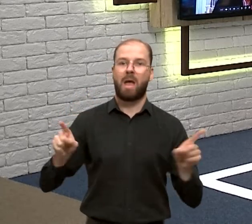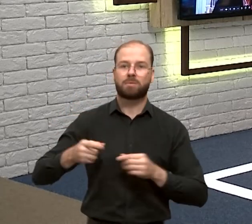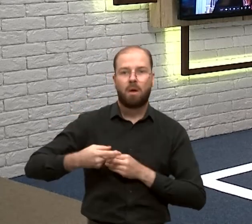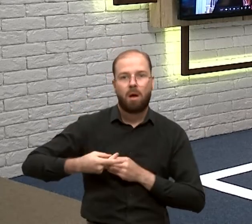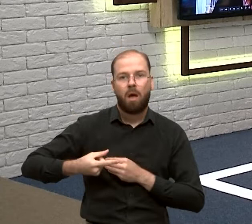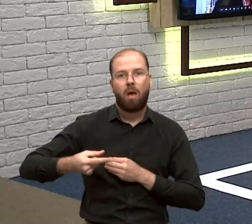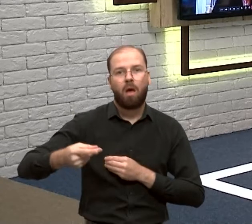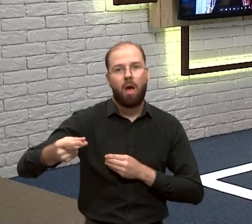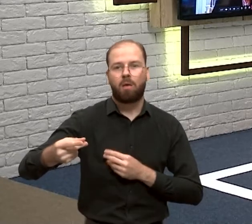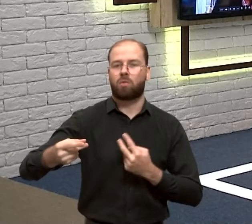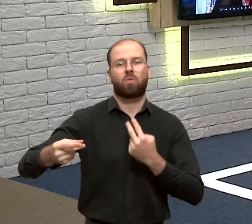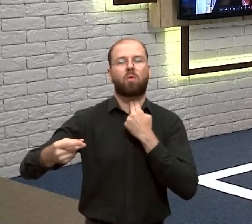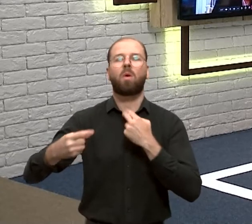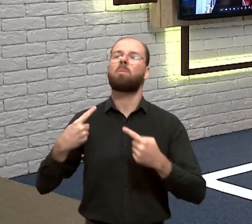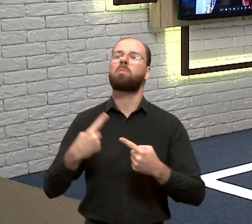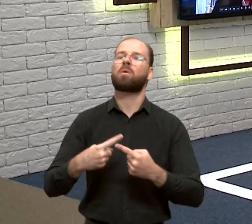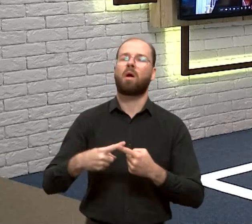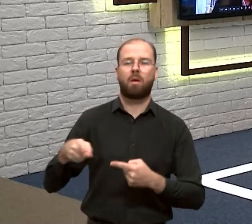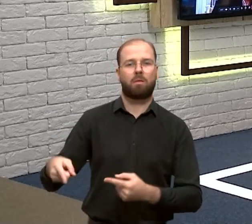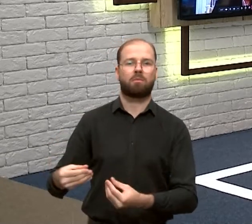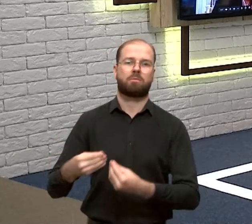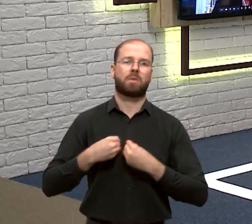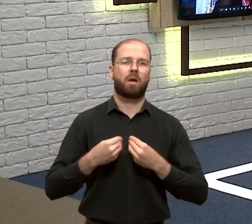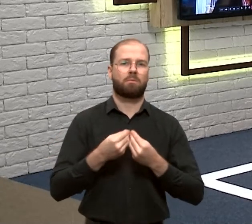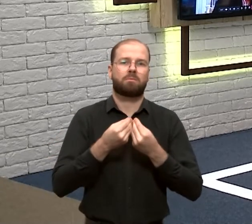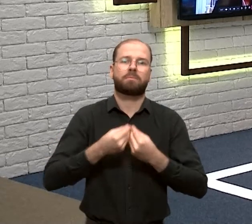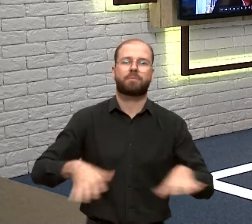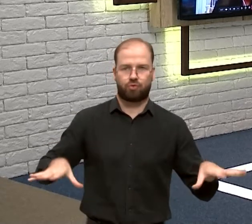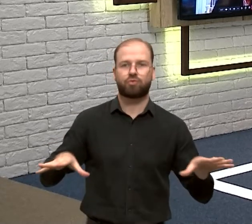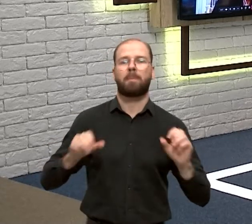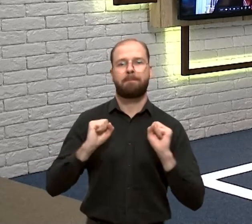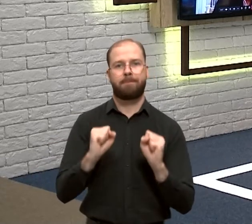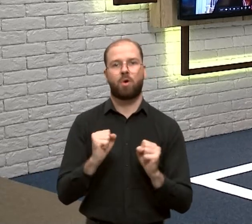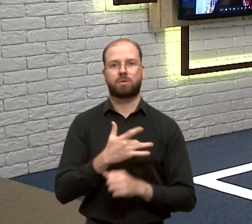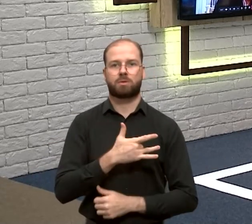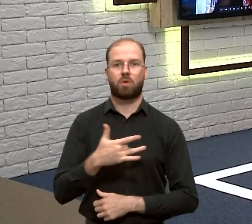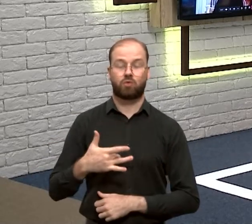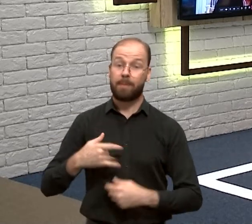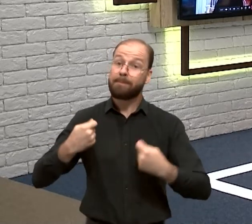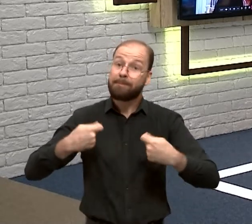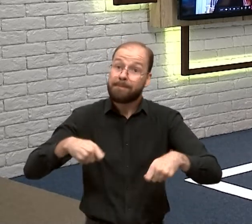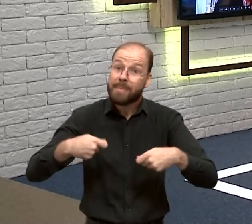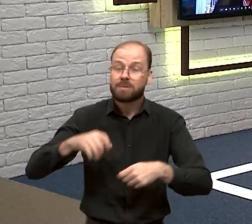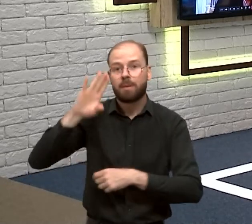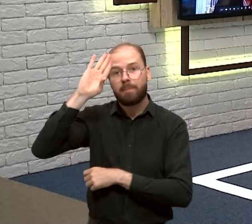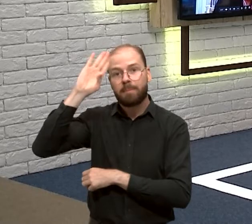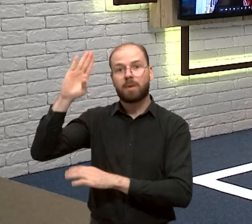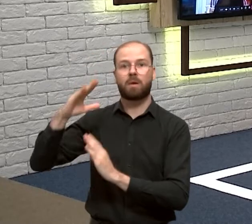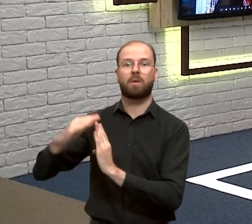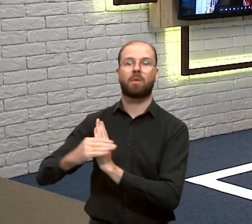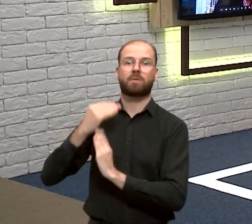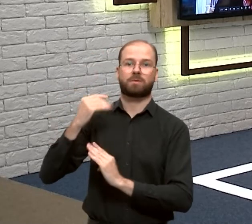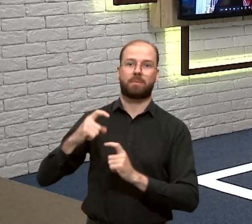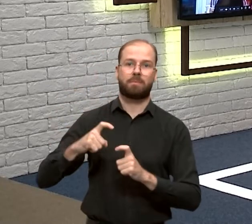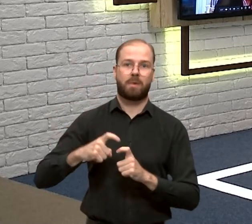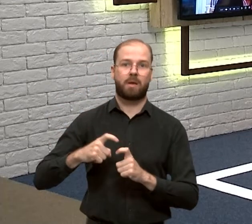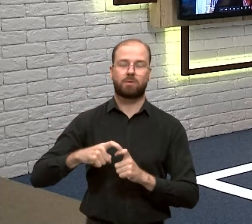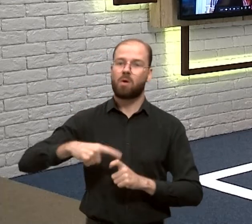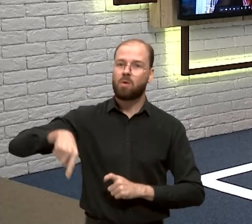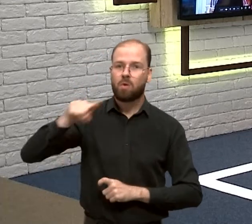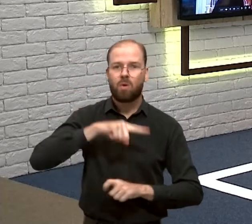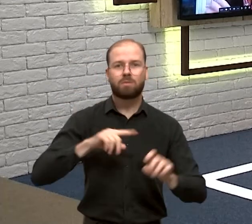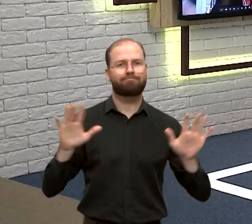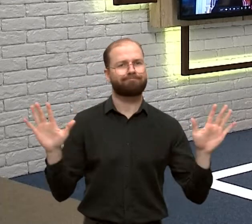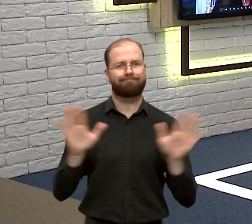efeitos colaterais e consequências ruins para a saúde. Então tem que ter uma orientação médica, não se pode automedicar para